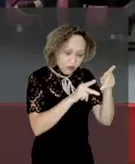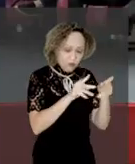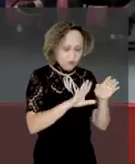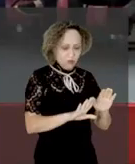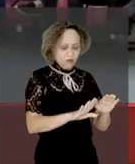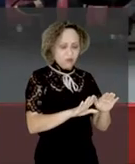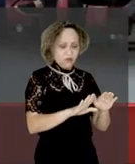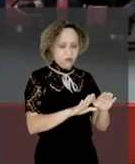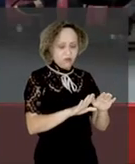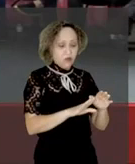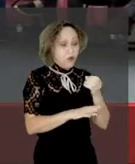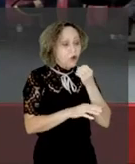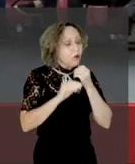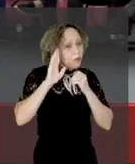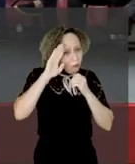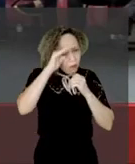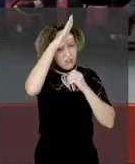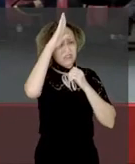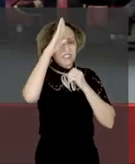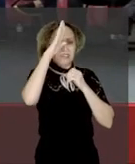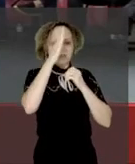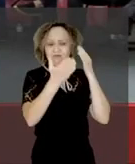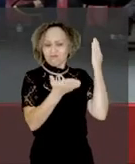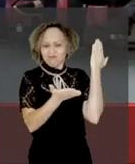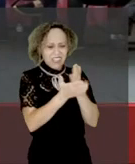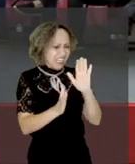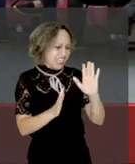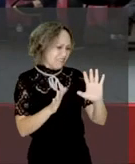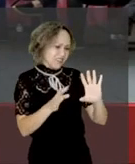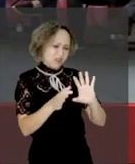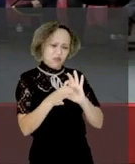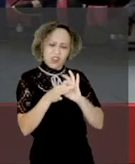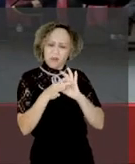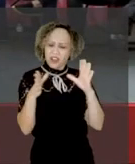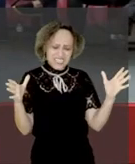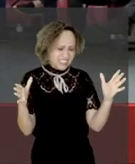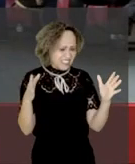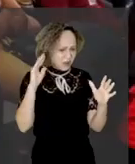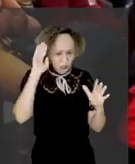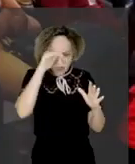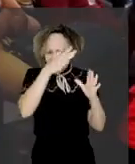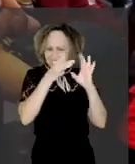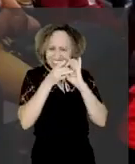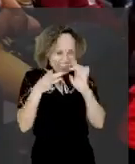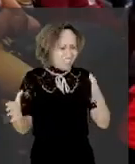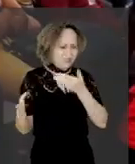Vejo ali na ponta, não enxergo muito bem, acho que é uma camisa do Palmeiras.